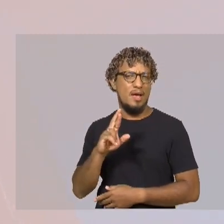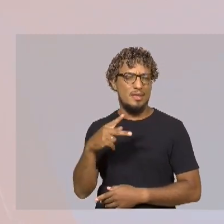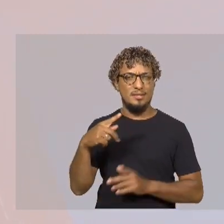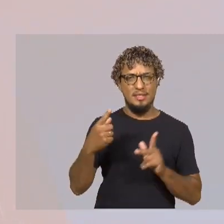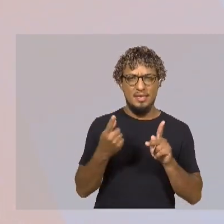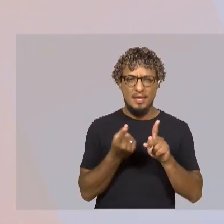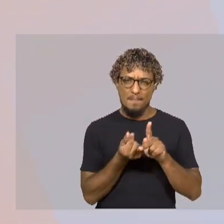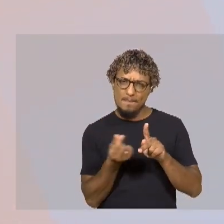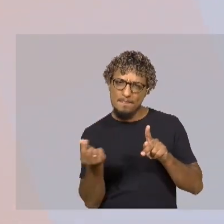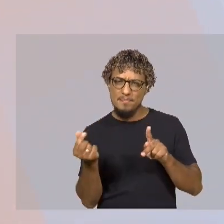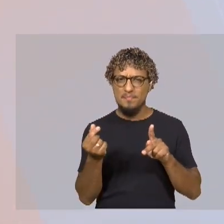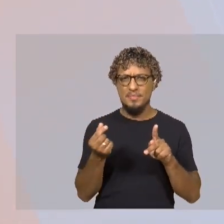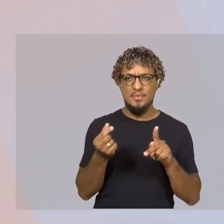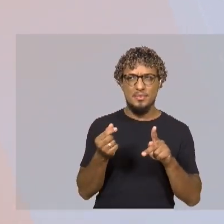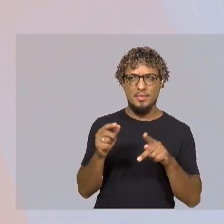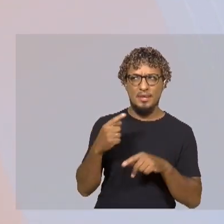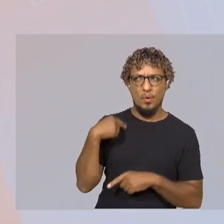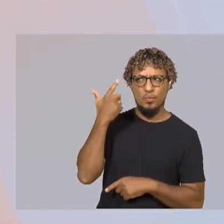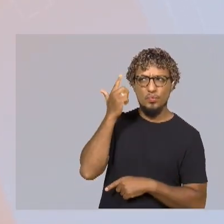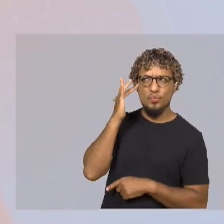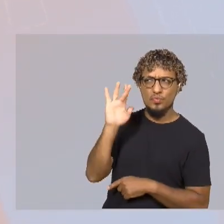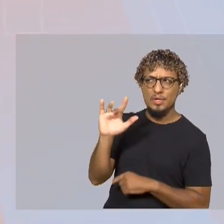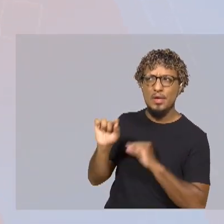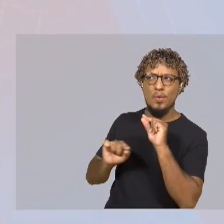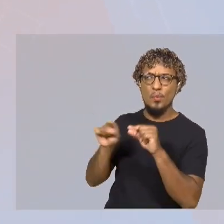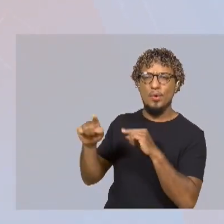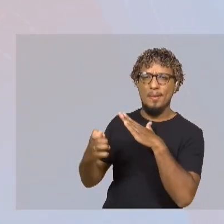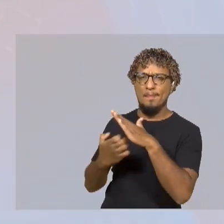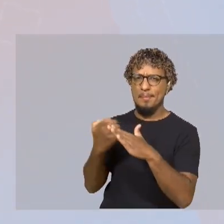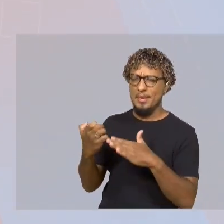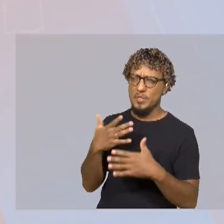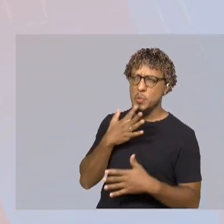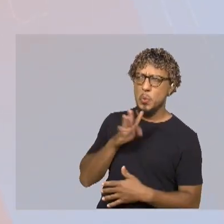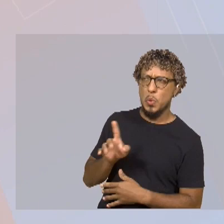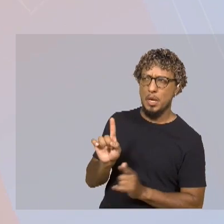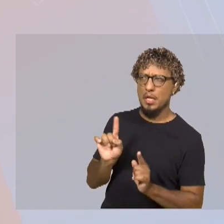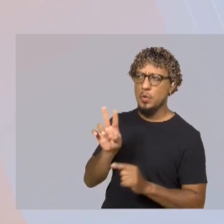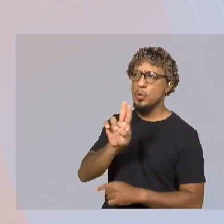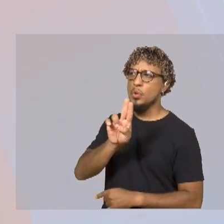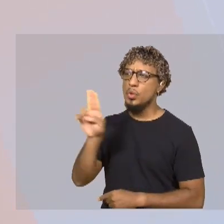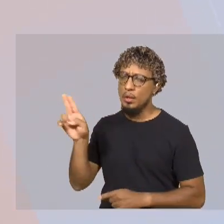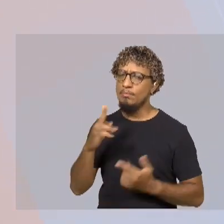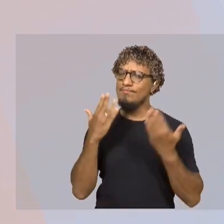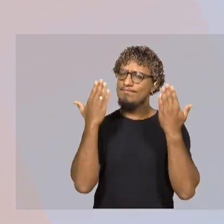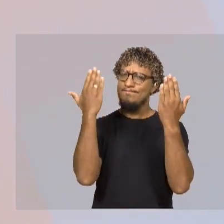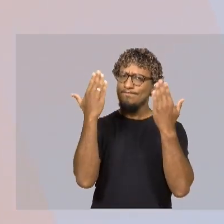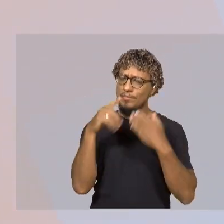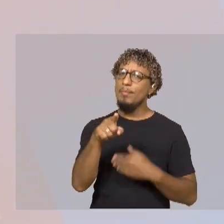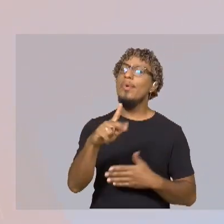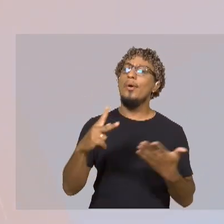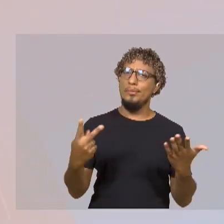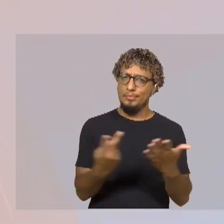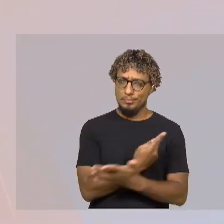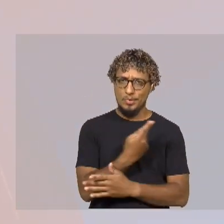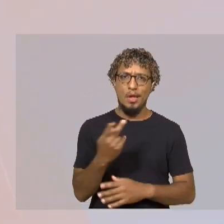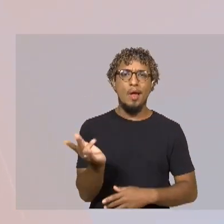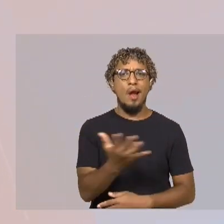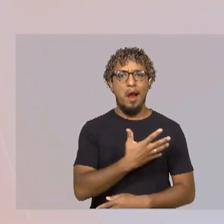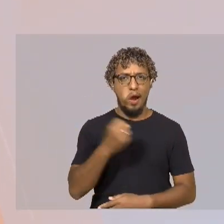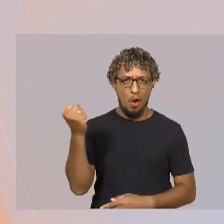e tu não sabe qual é a empresa, desconfie. Desconfie que a possibilidade de você levar um golpe é muito